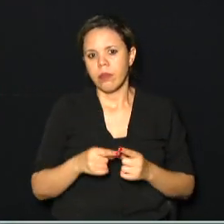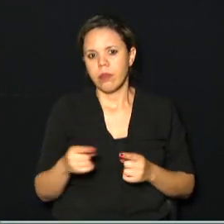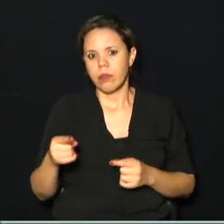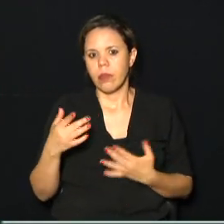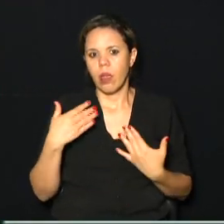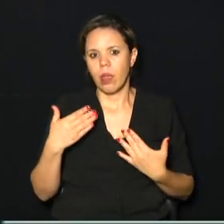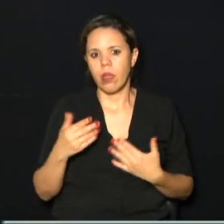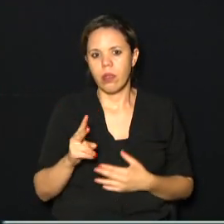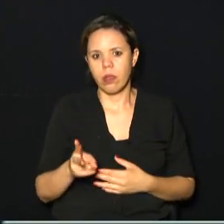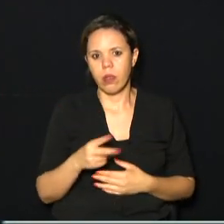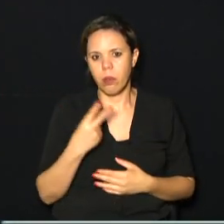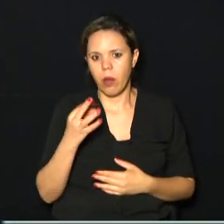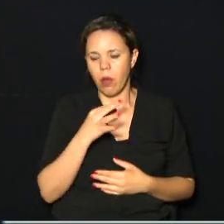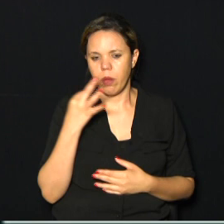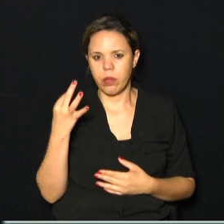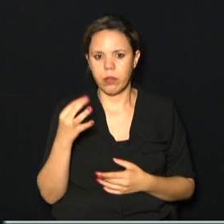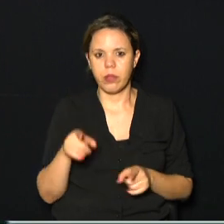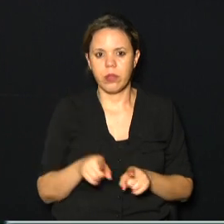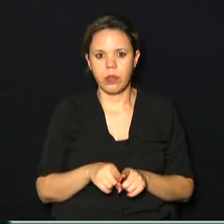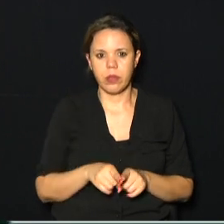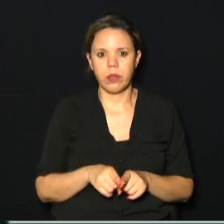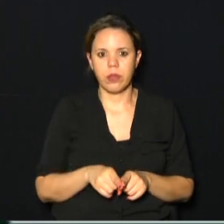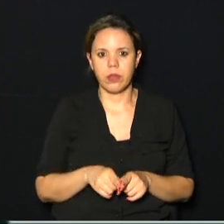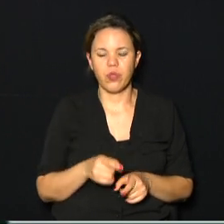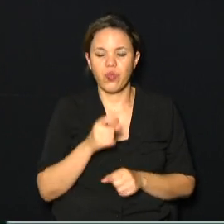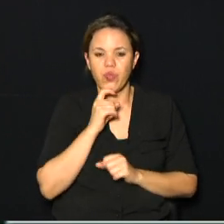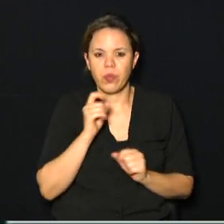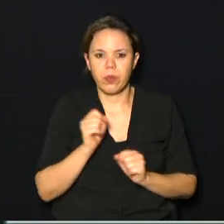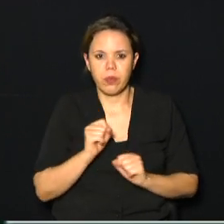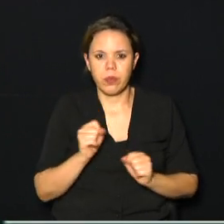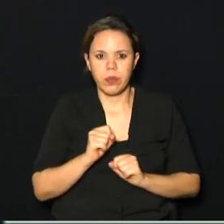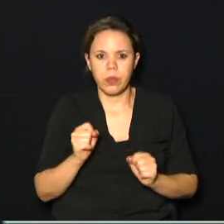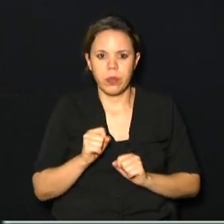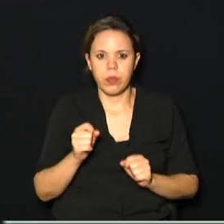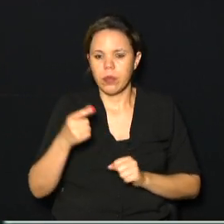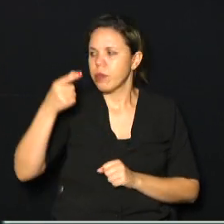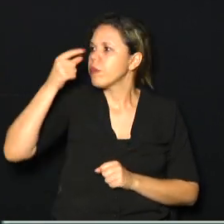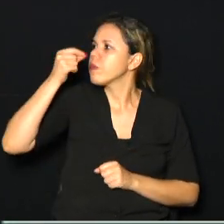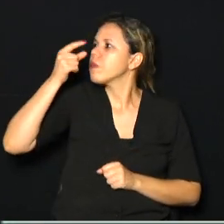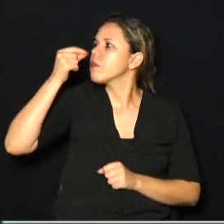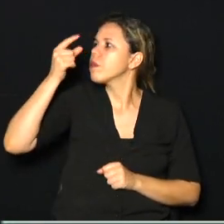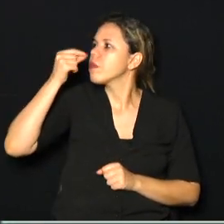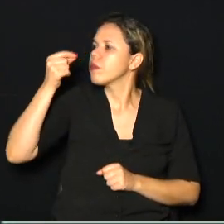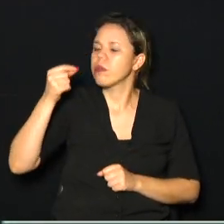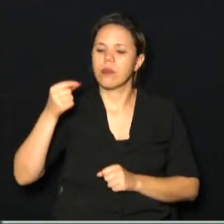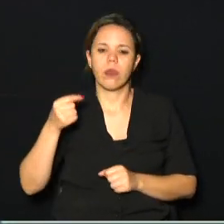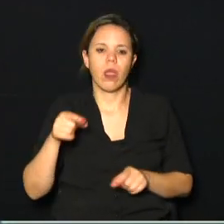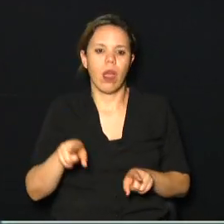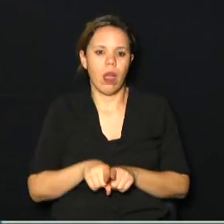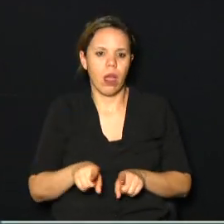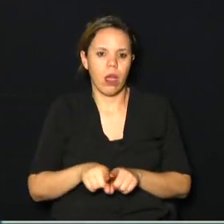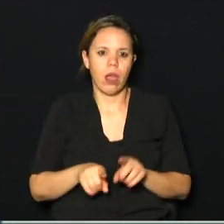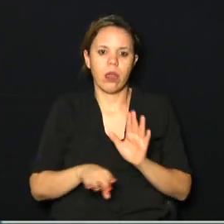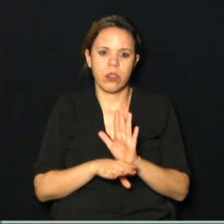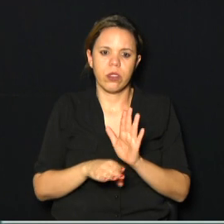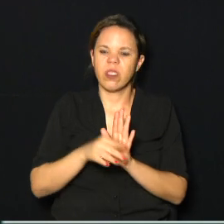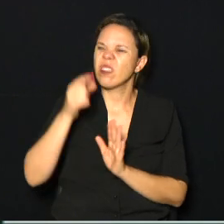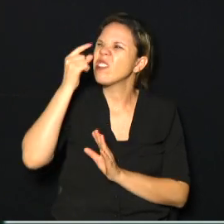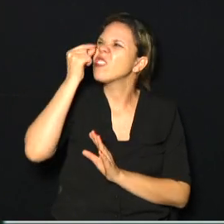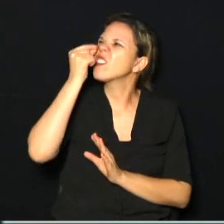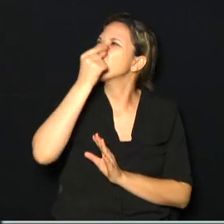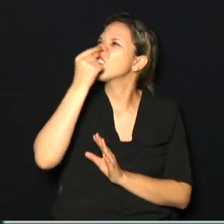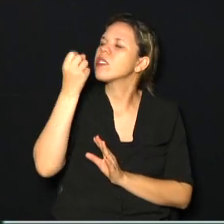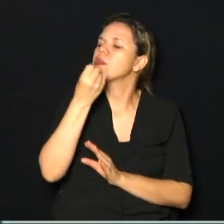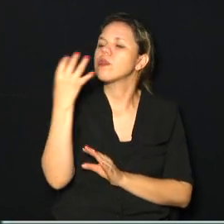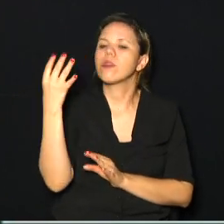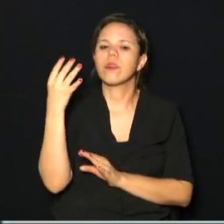calor, mas é sempre válido. O que vale muito no frio é o soro no nariz também, que isso umidifica a via Ah, aérea. pingar um sorinho.